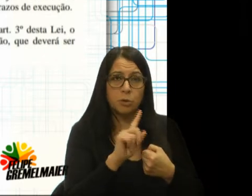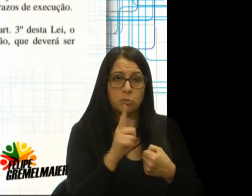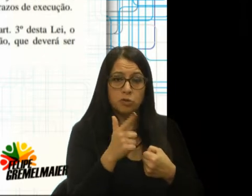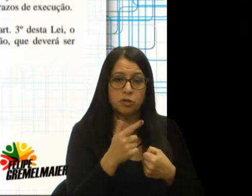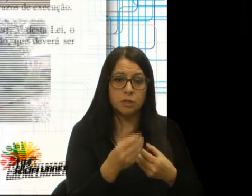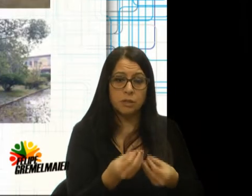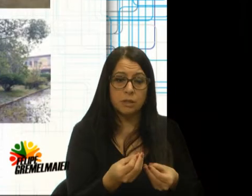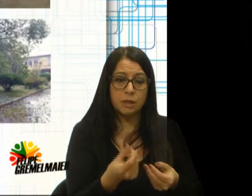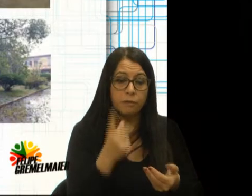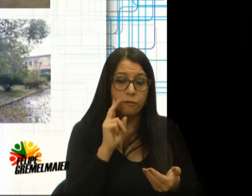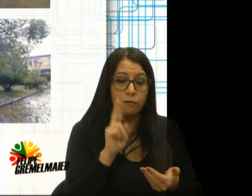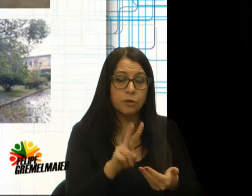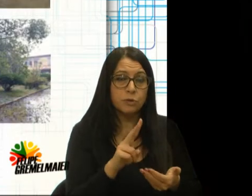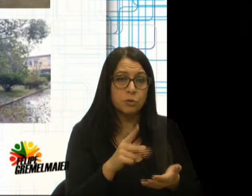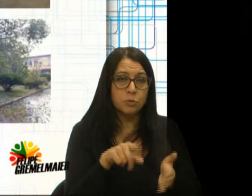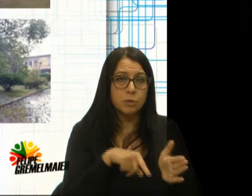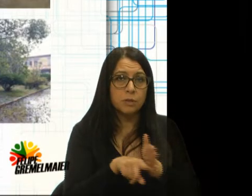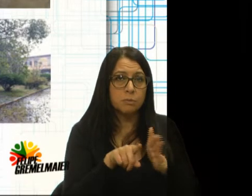governo do Estado,